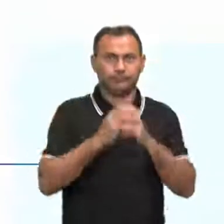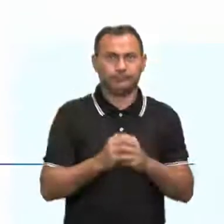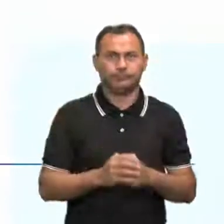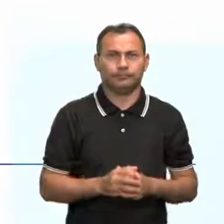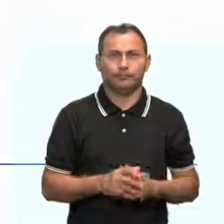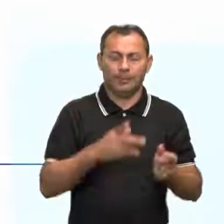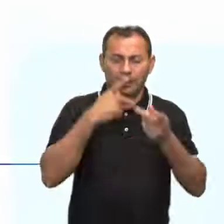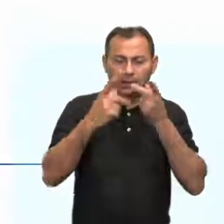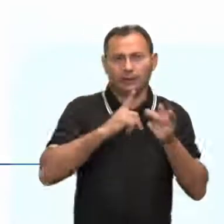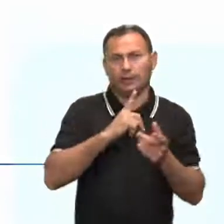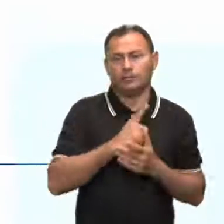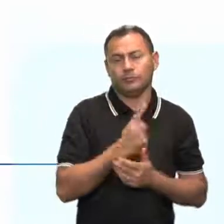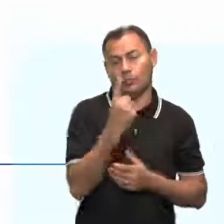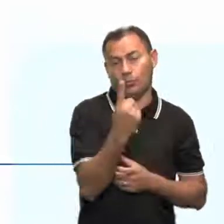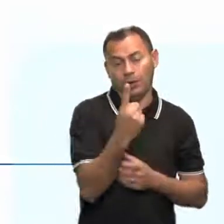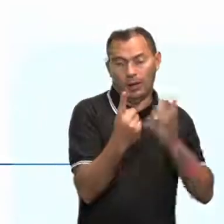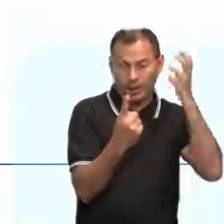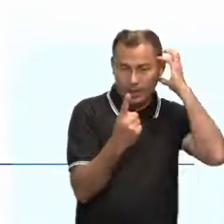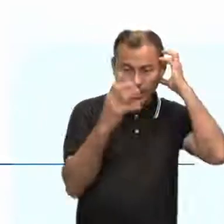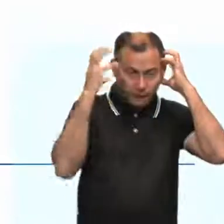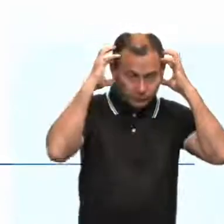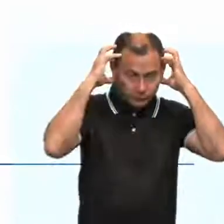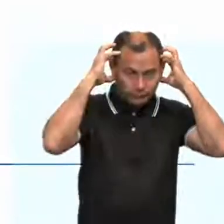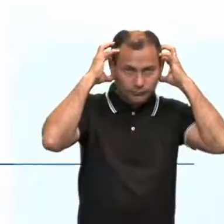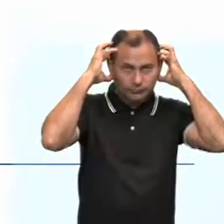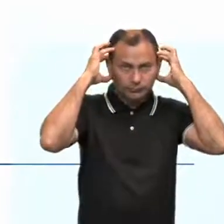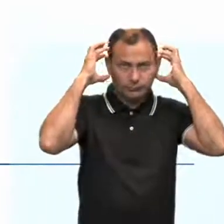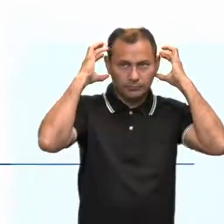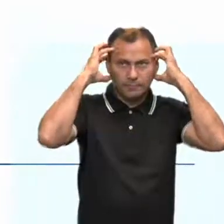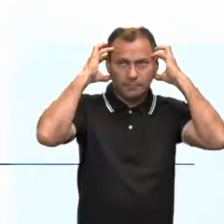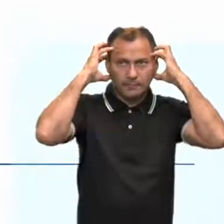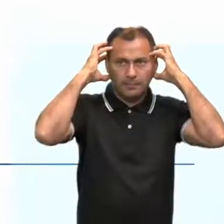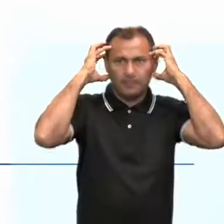Então, digamos que ele tenha uma rádio.